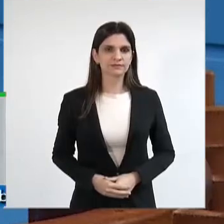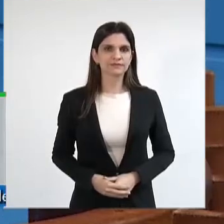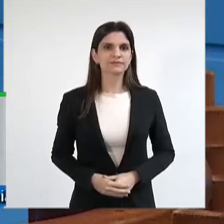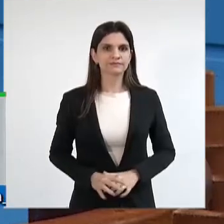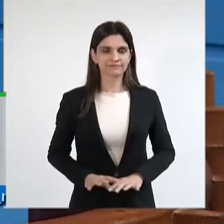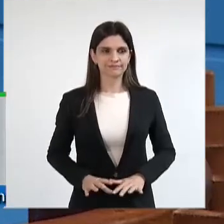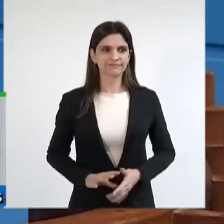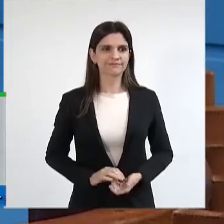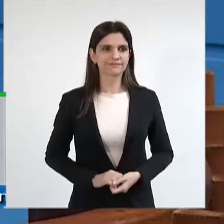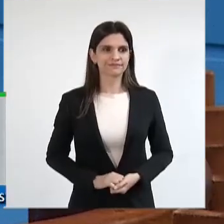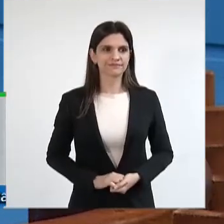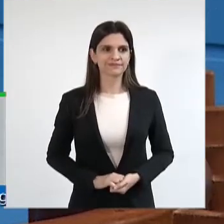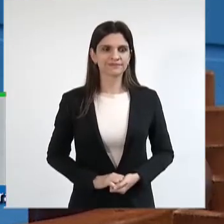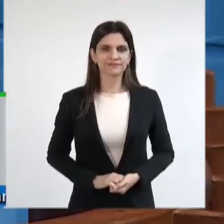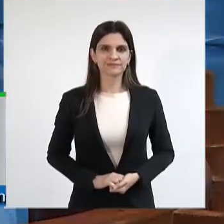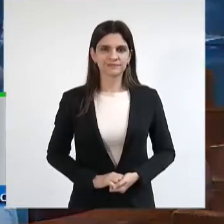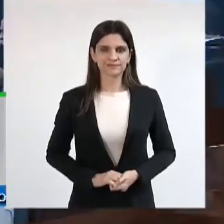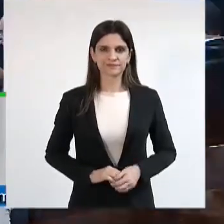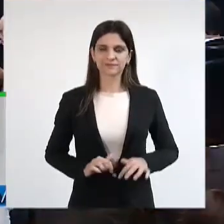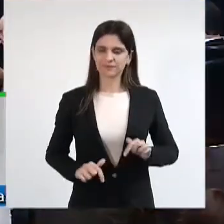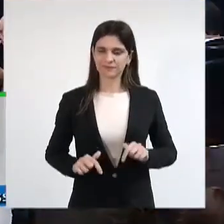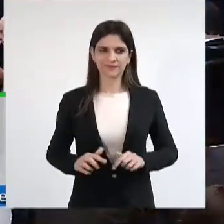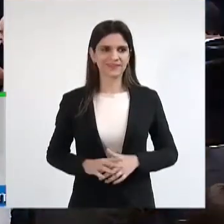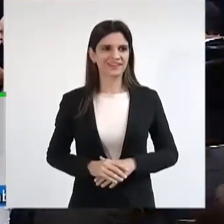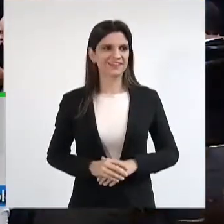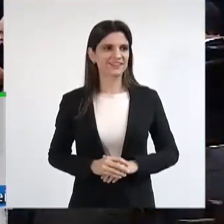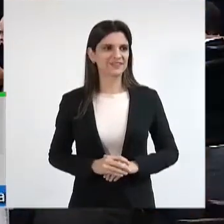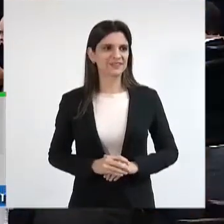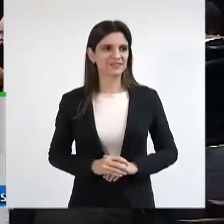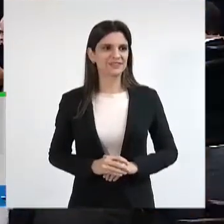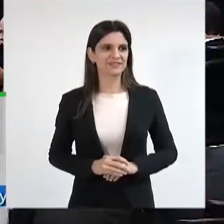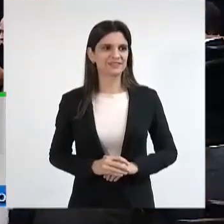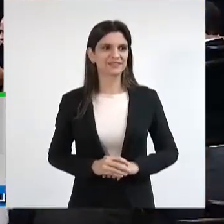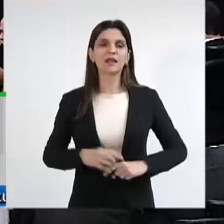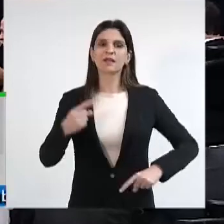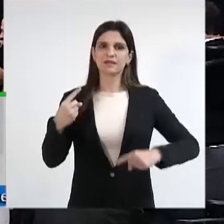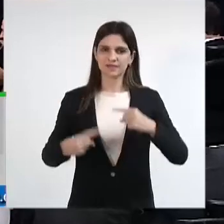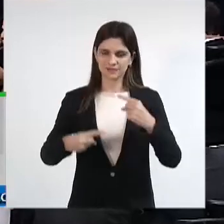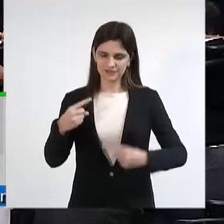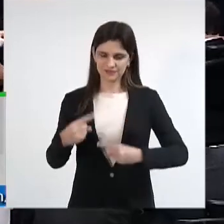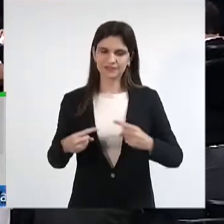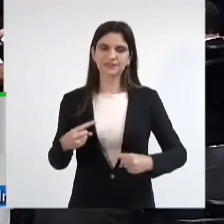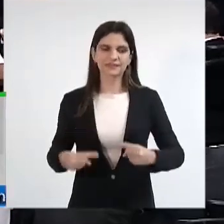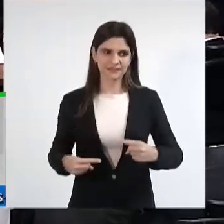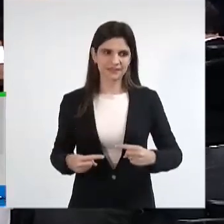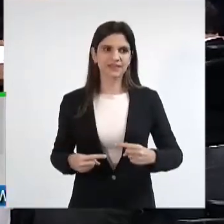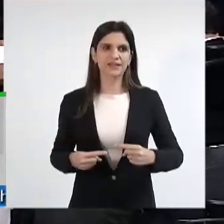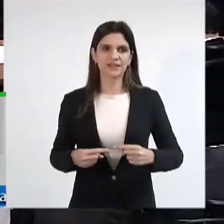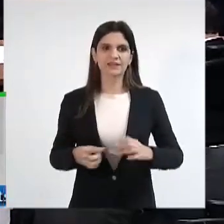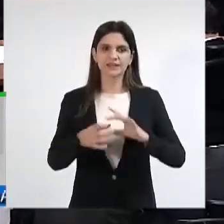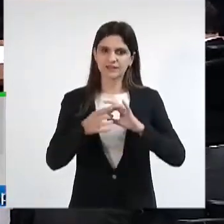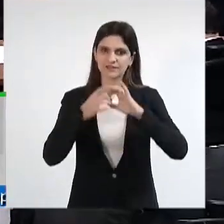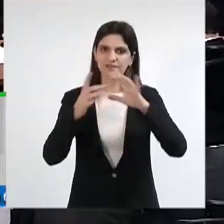Virou 5, muito obrigado. É uma química aqui. É, porque mas essa casa é muito da democrática. discussão, e em nome da democracia, acho que está tudo certo. Bom,